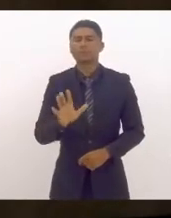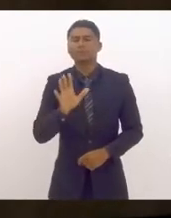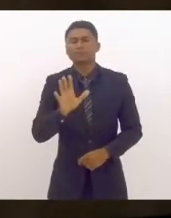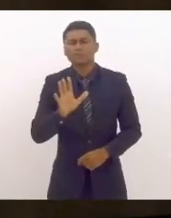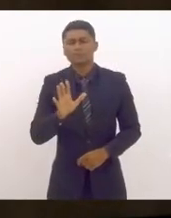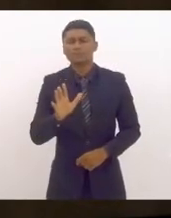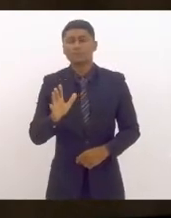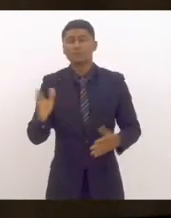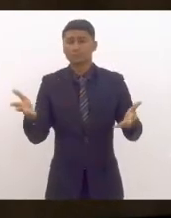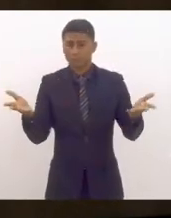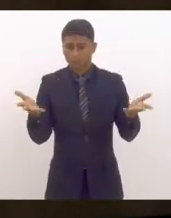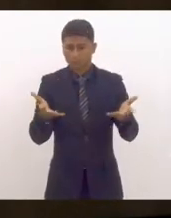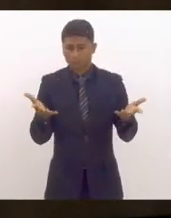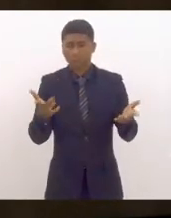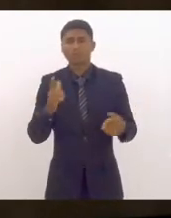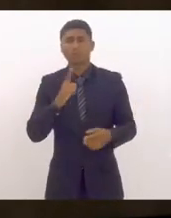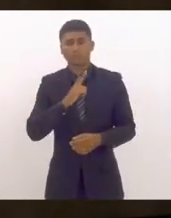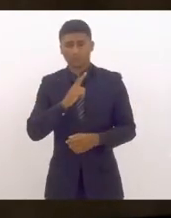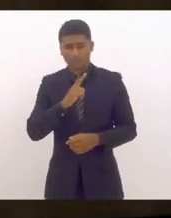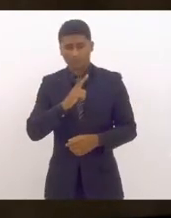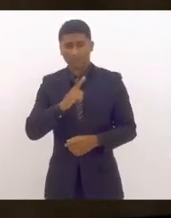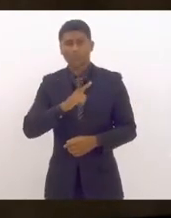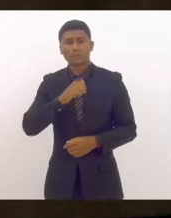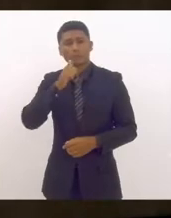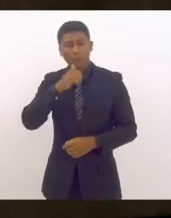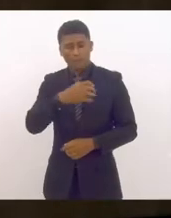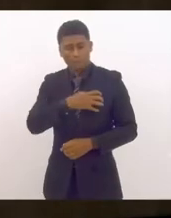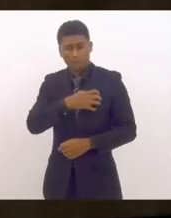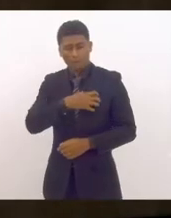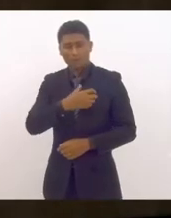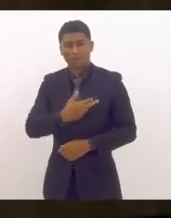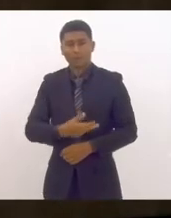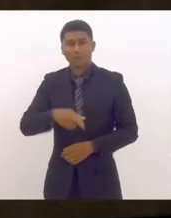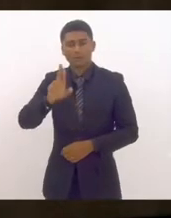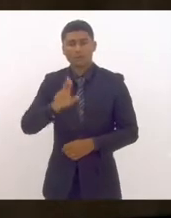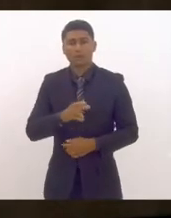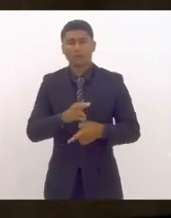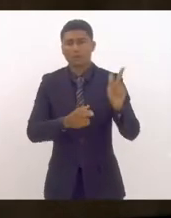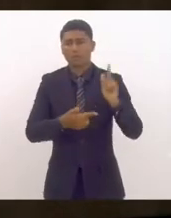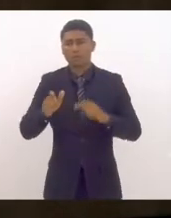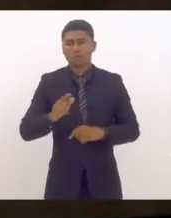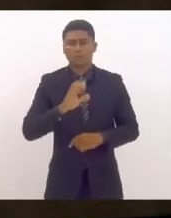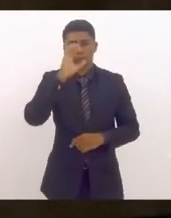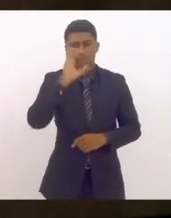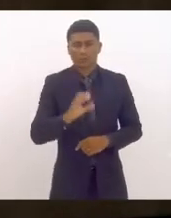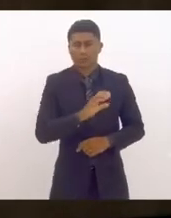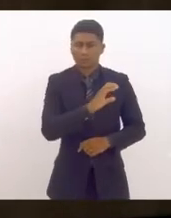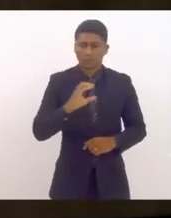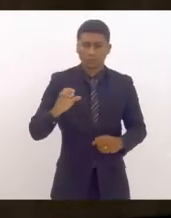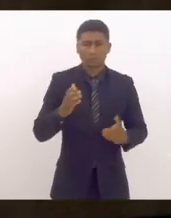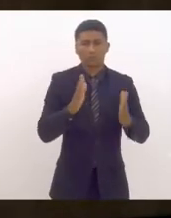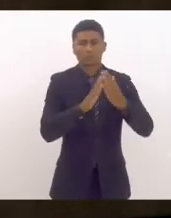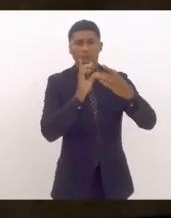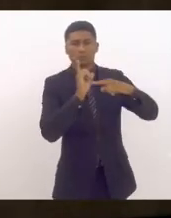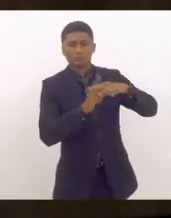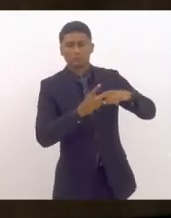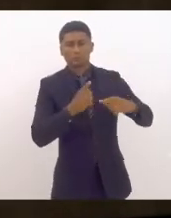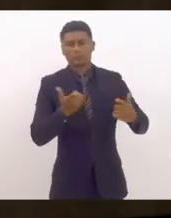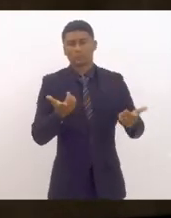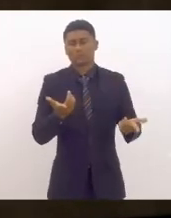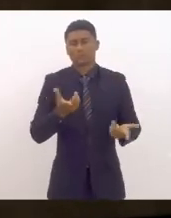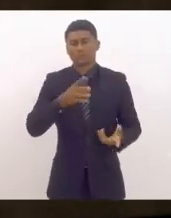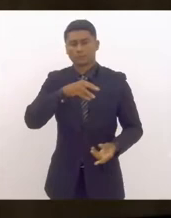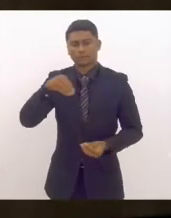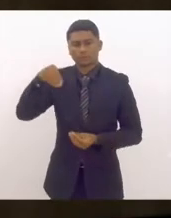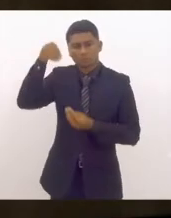uma grande adesão de baianas de outras religiões também, católicas, evangélicas, espíritas,